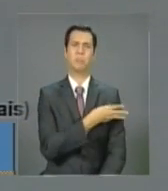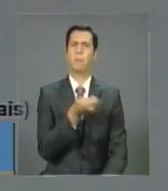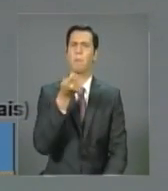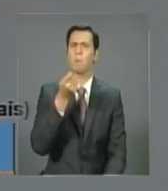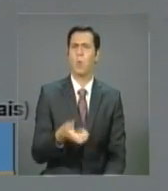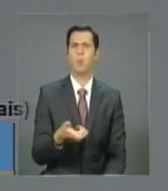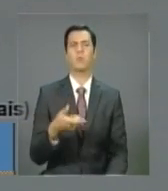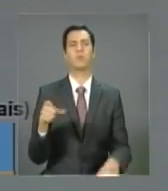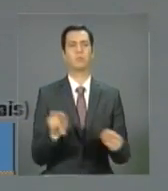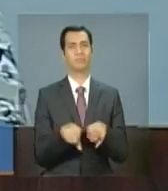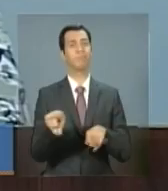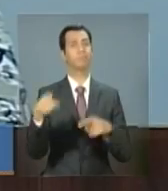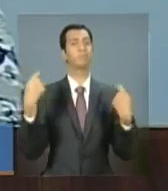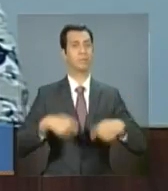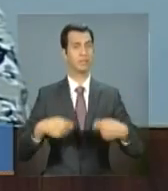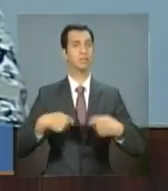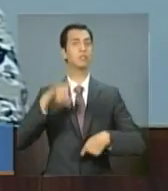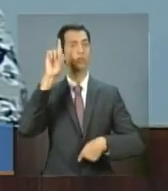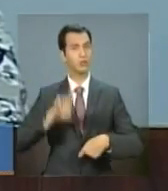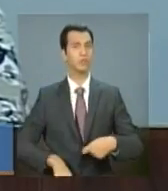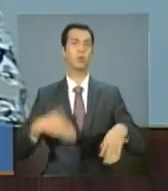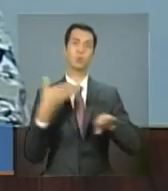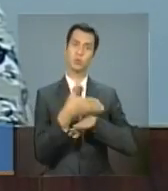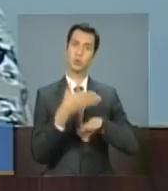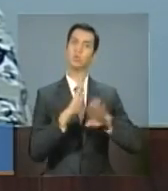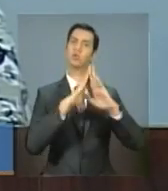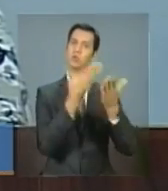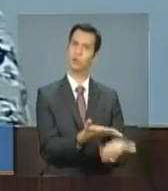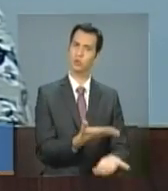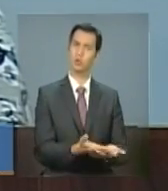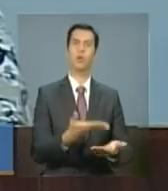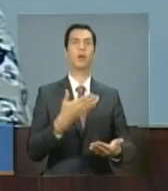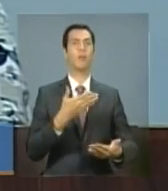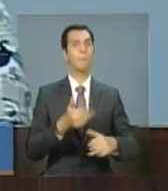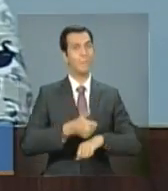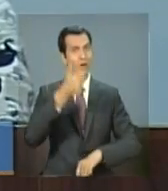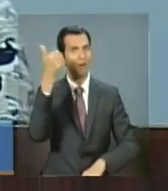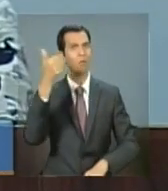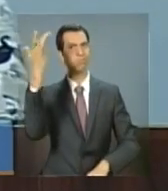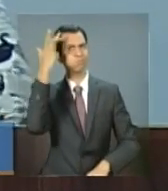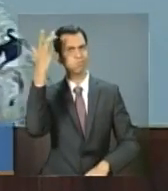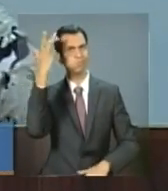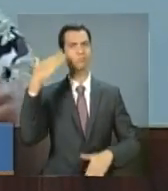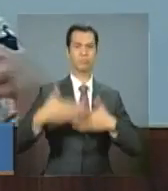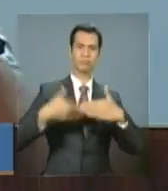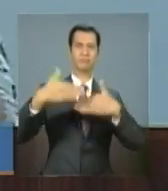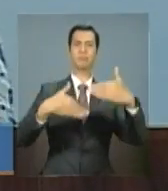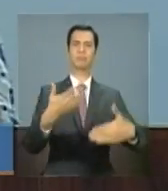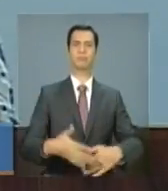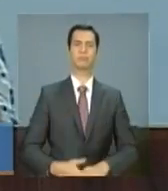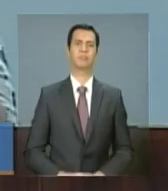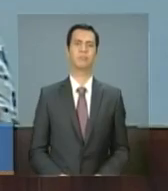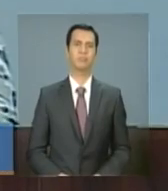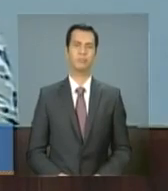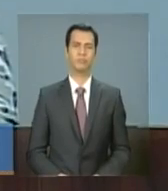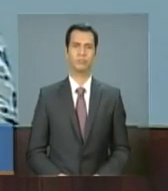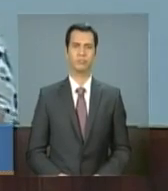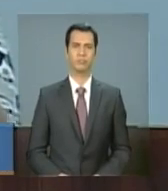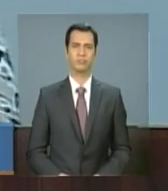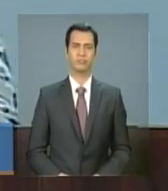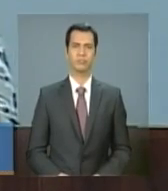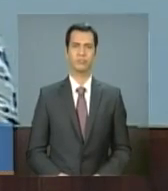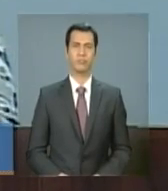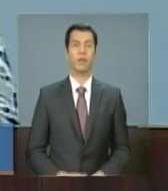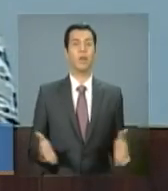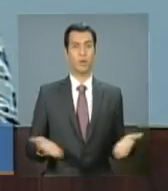ter acesso à educação, a melhorar suas capacidades, a melhorar seu aprendizado. O Brasil Sem Miséria